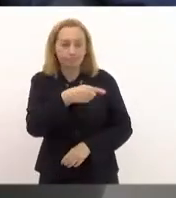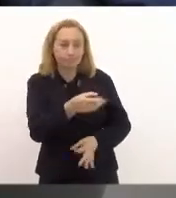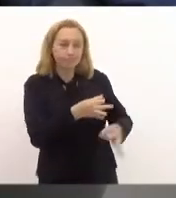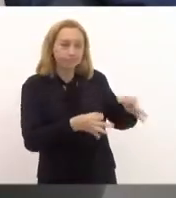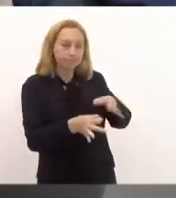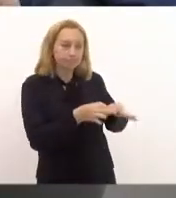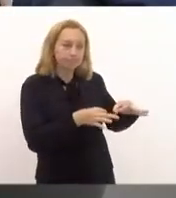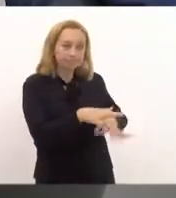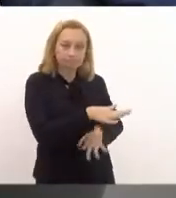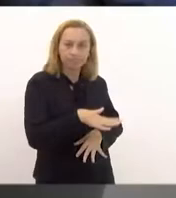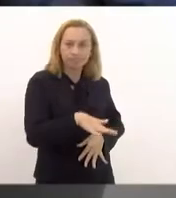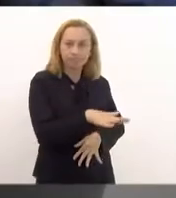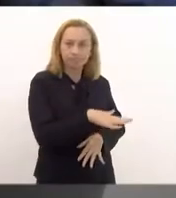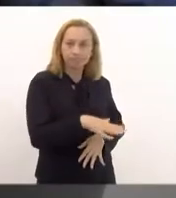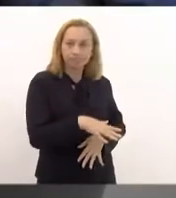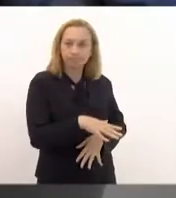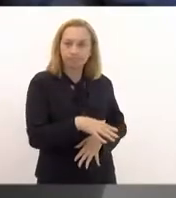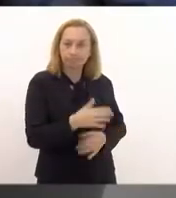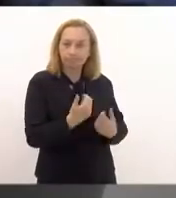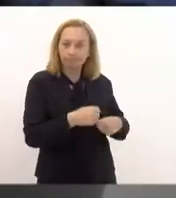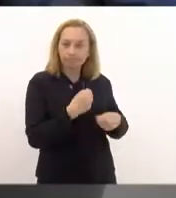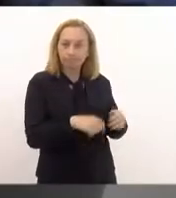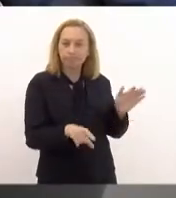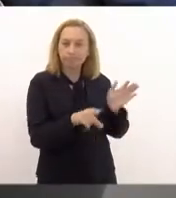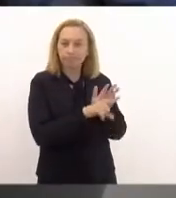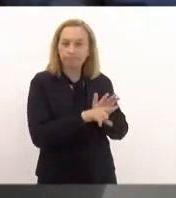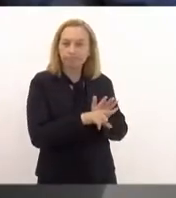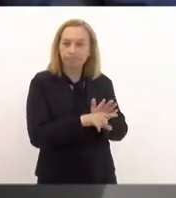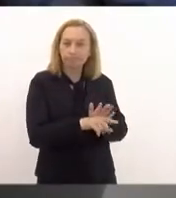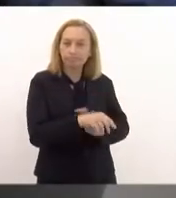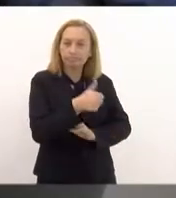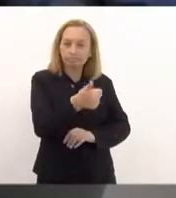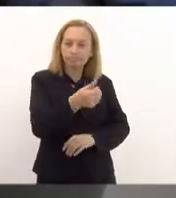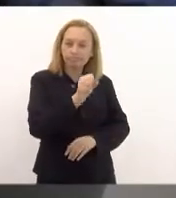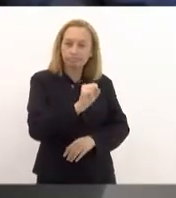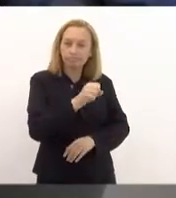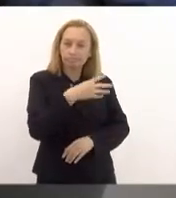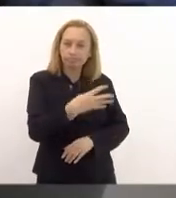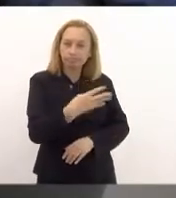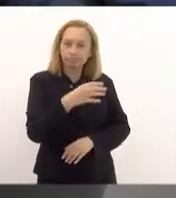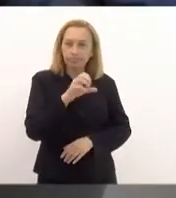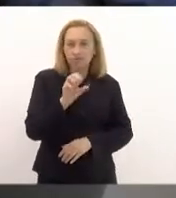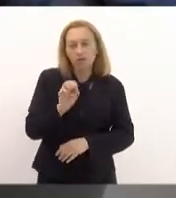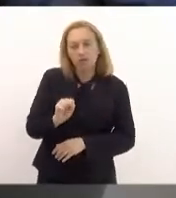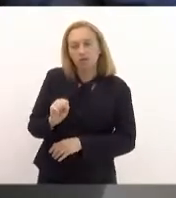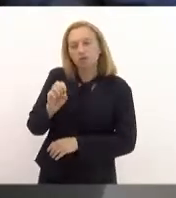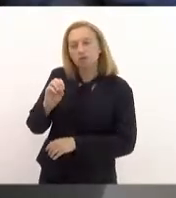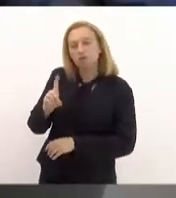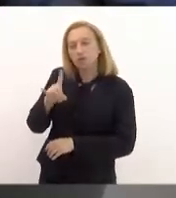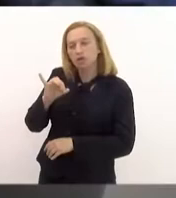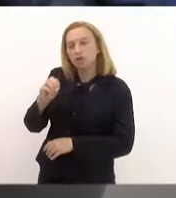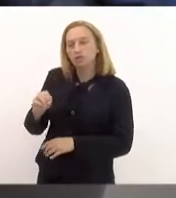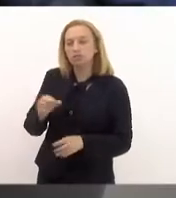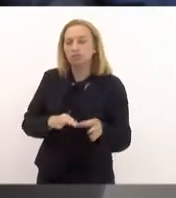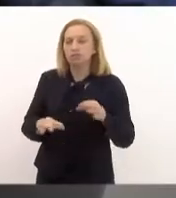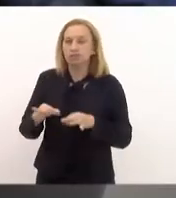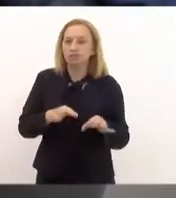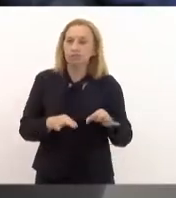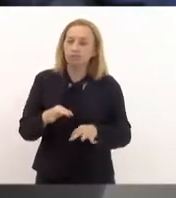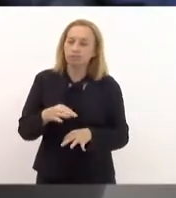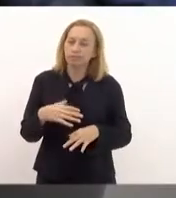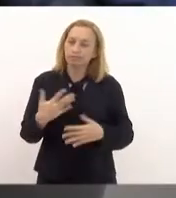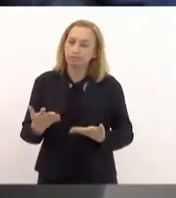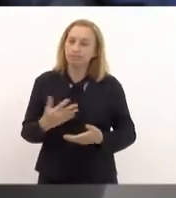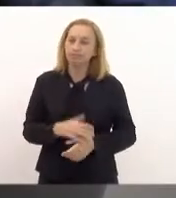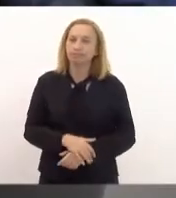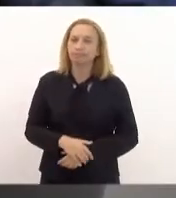estão determinados pela lei estadual 184, o plano de resíduos sólidos, o plano de mobilidade. Então,